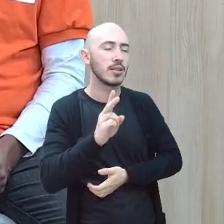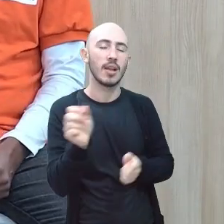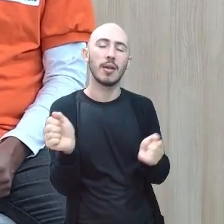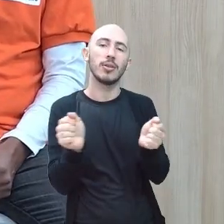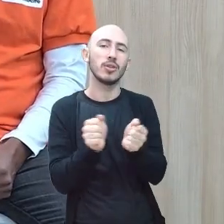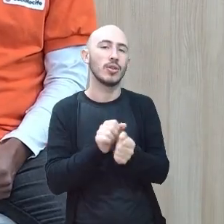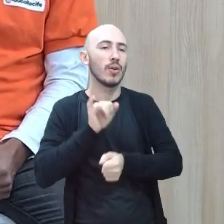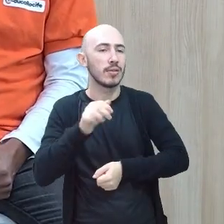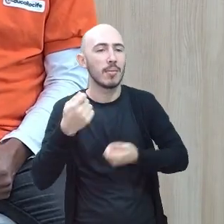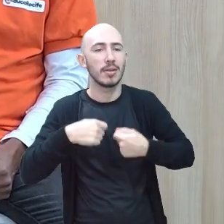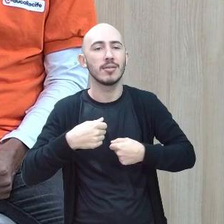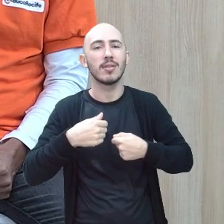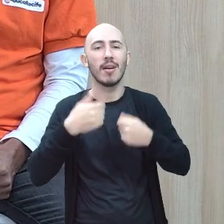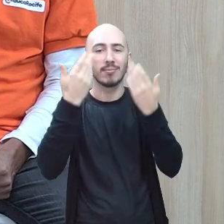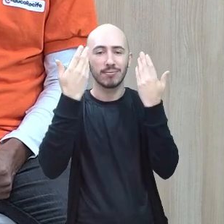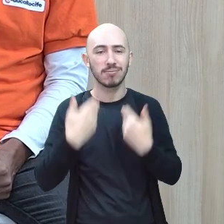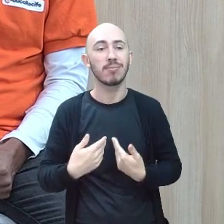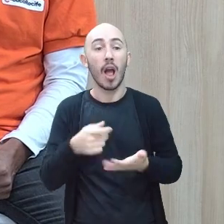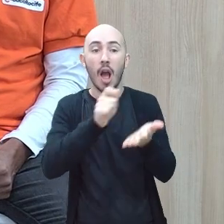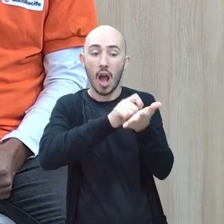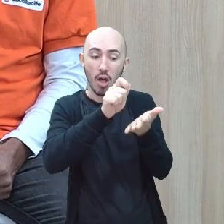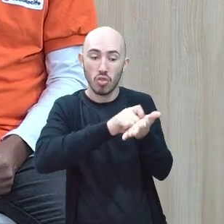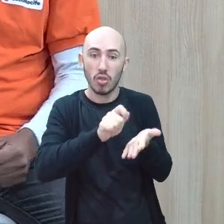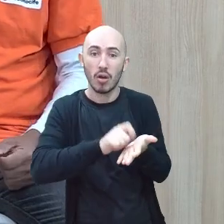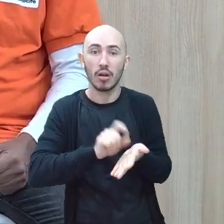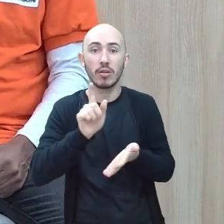e se anota no teu caderno aí,